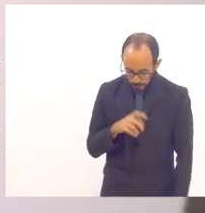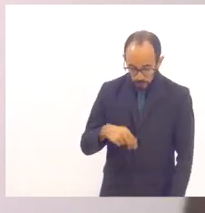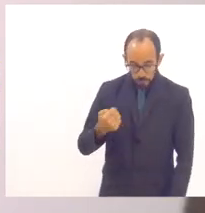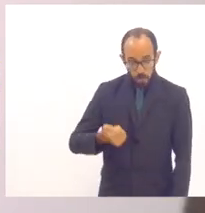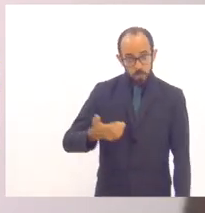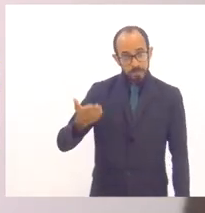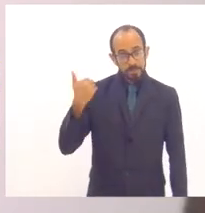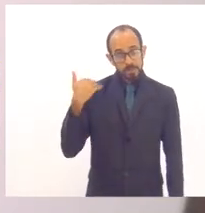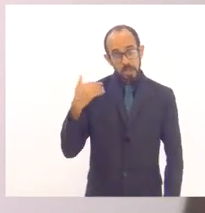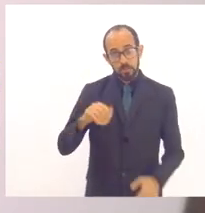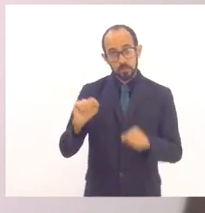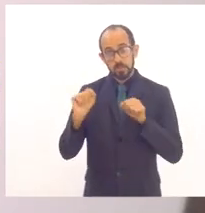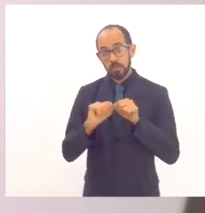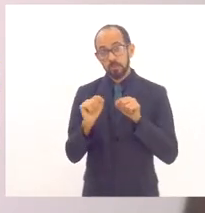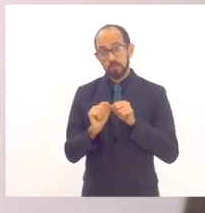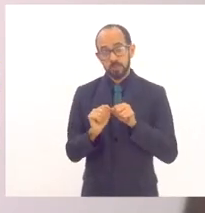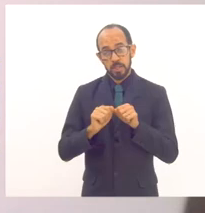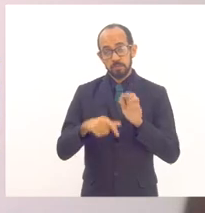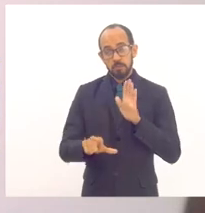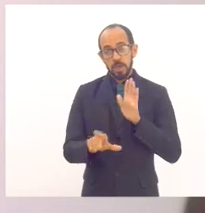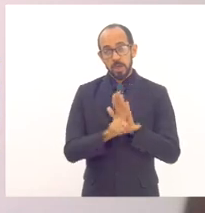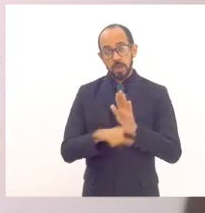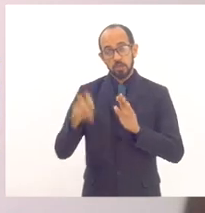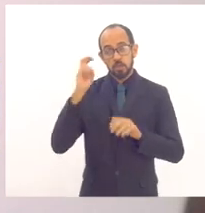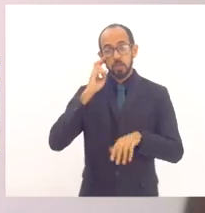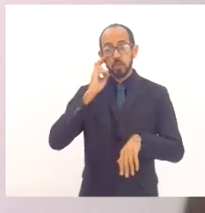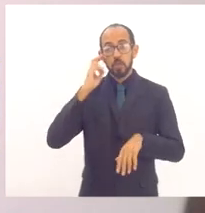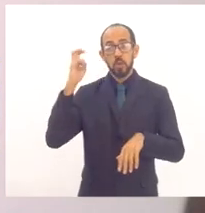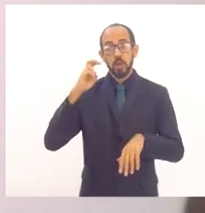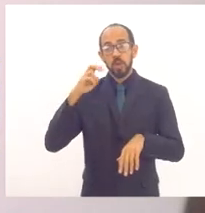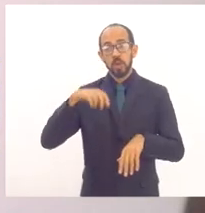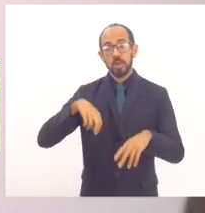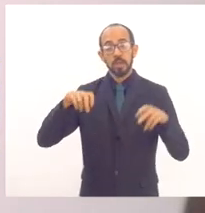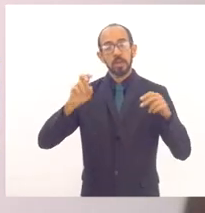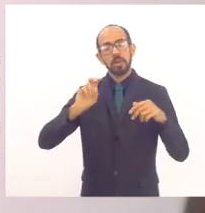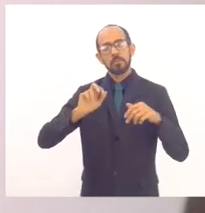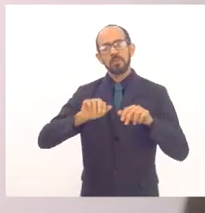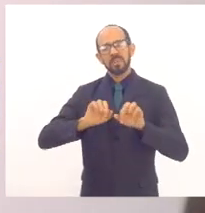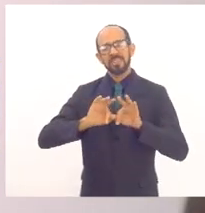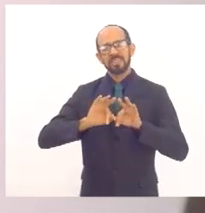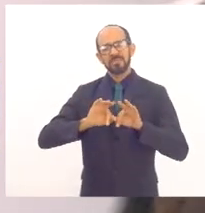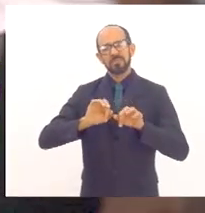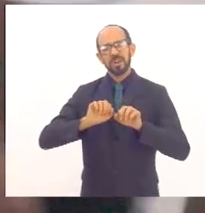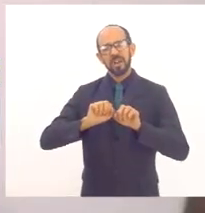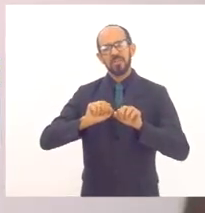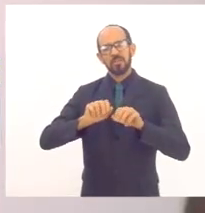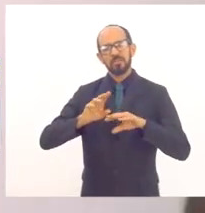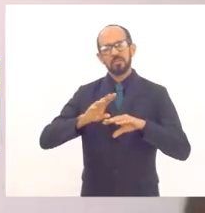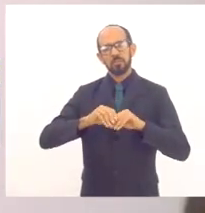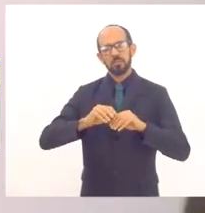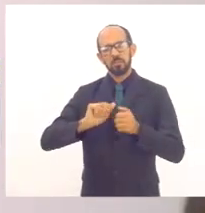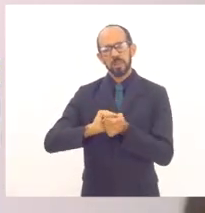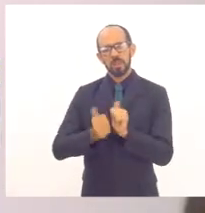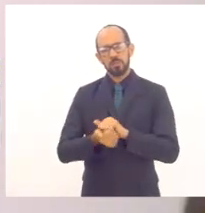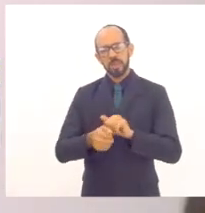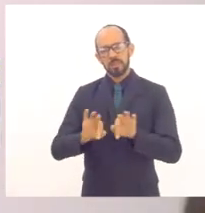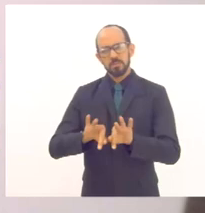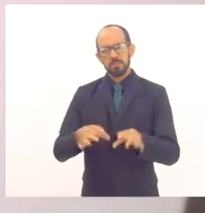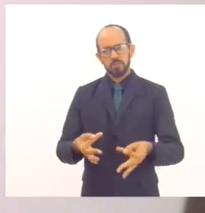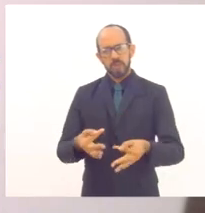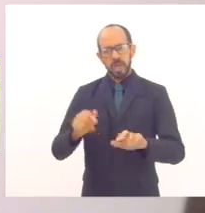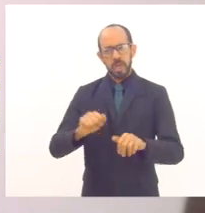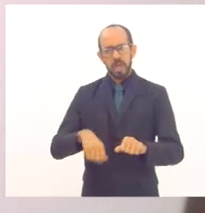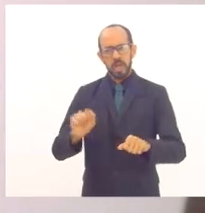Recentemente, nós aprovamos uma lei sobre cultura que era para simplificar a prestação de contas dos